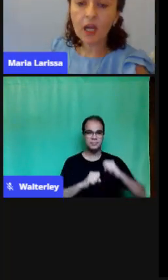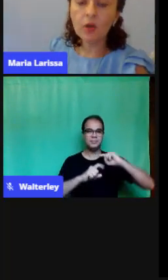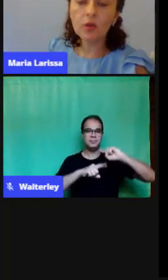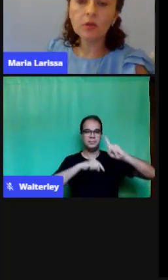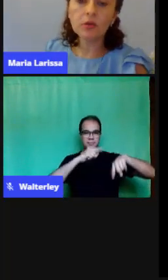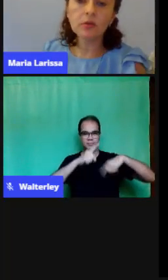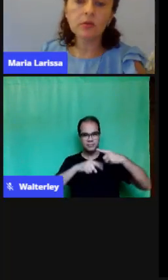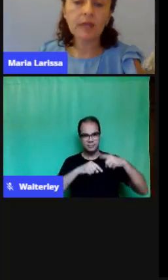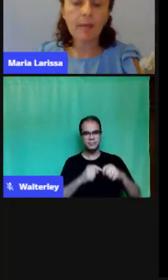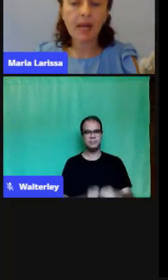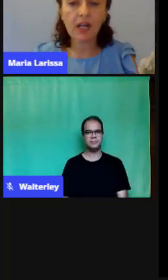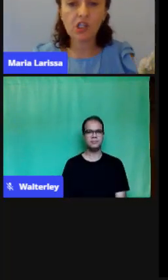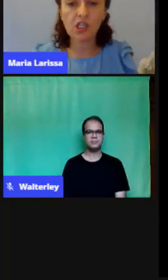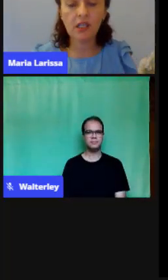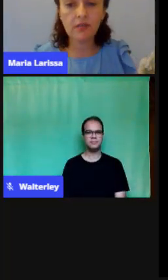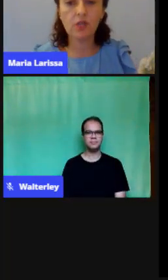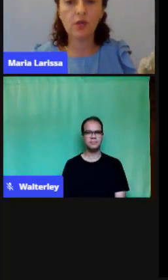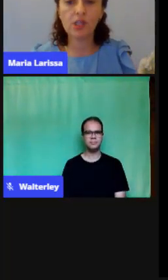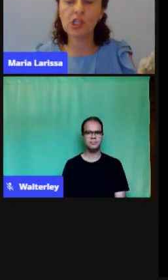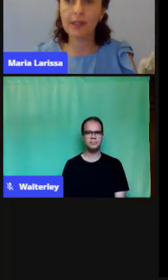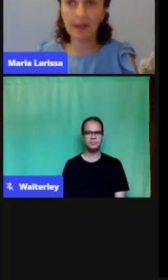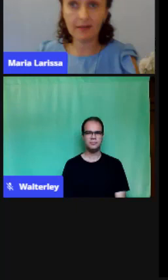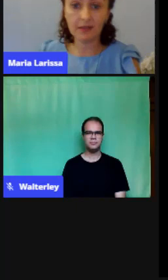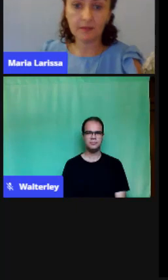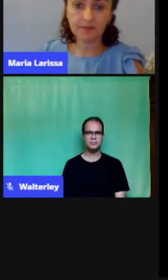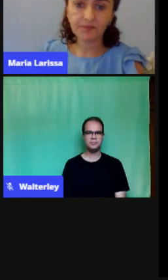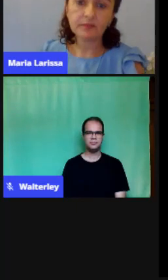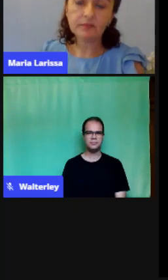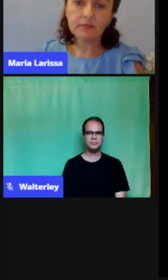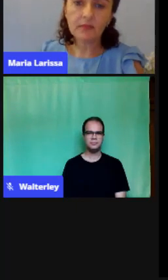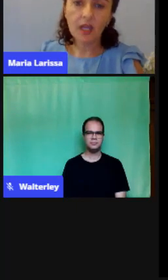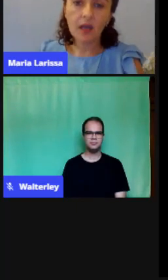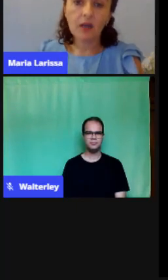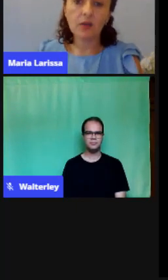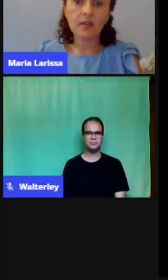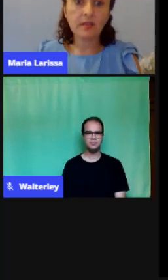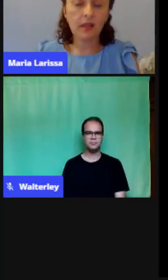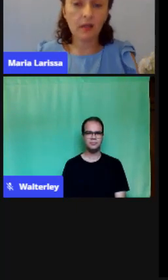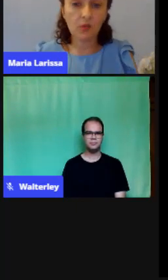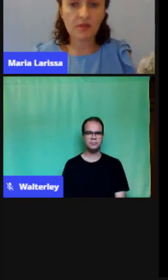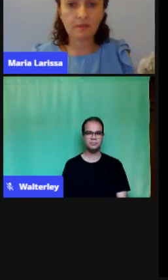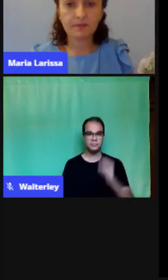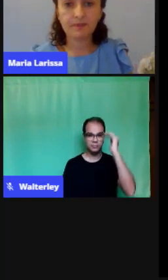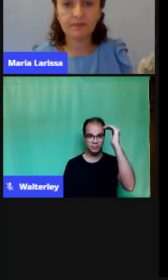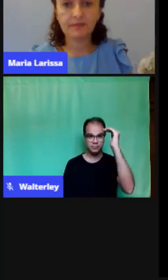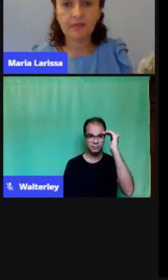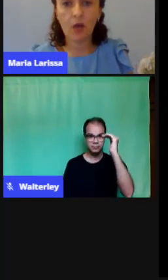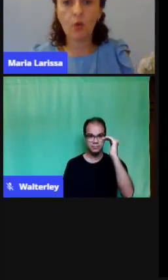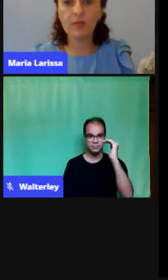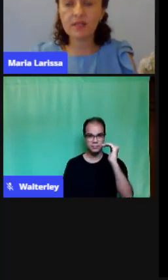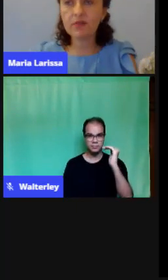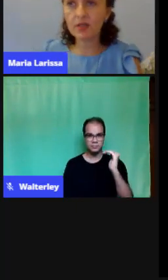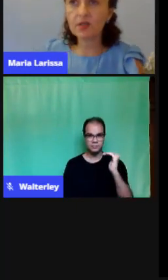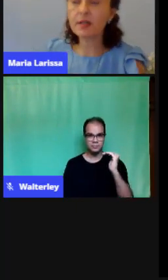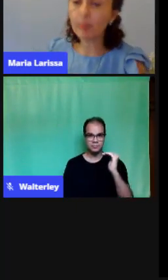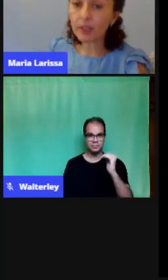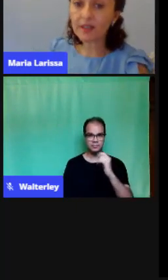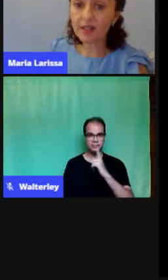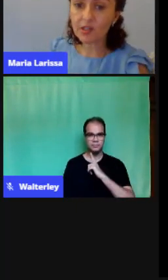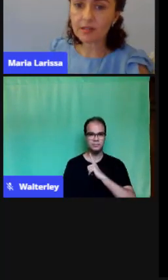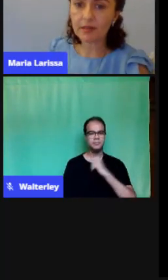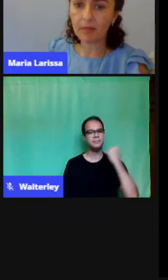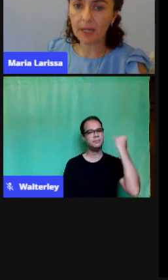slides. Na parte inferior direita, nós temos algumas